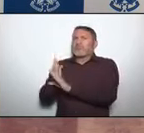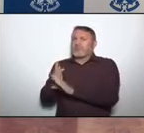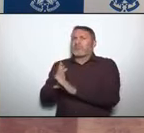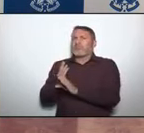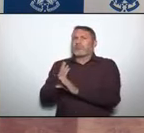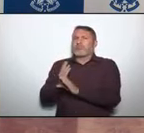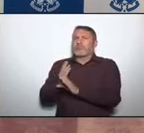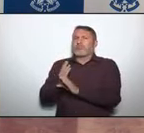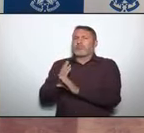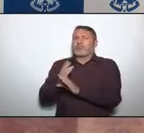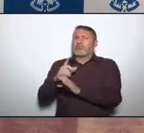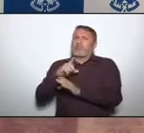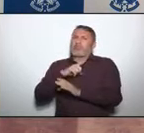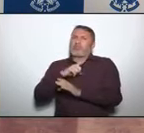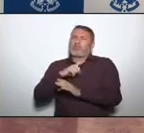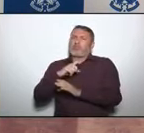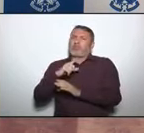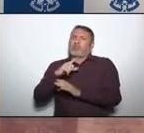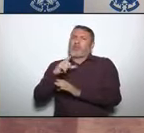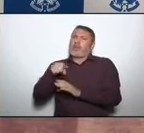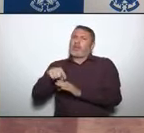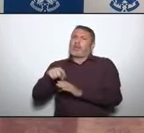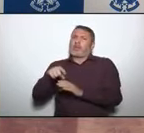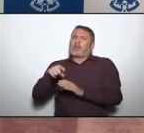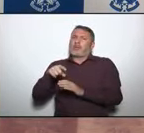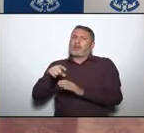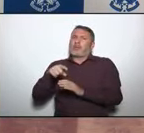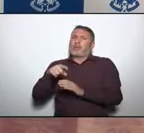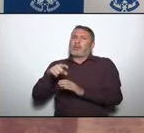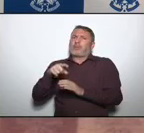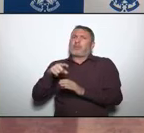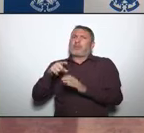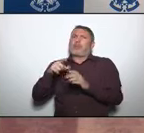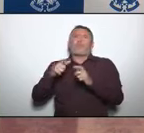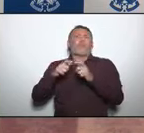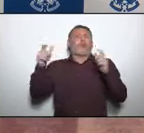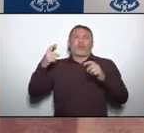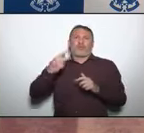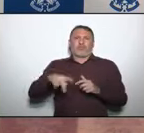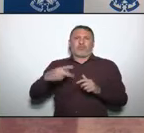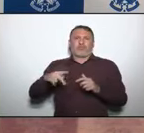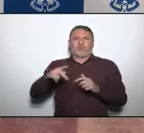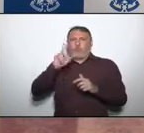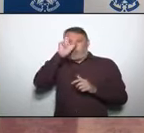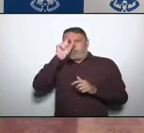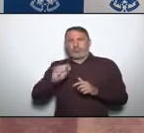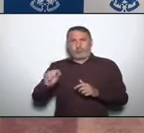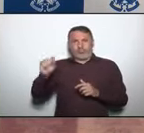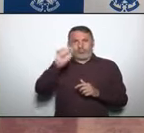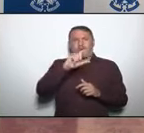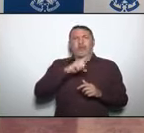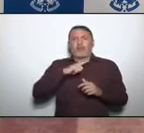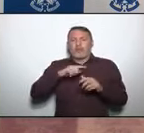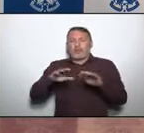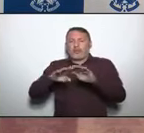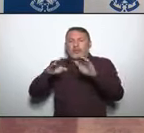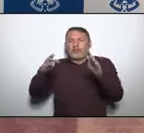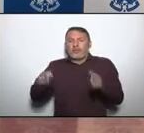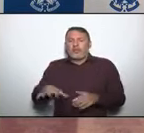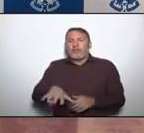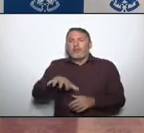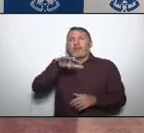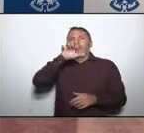isso é um somatório de praticamente todos os respiradores do Estado. O respirador,